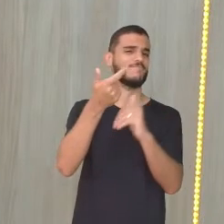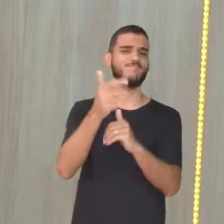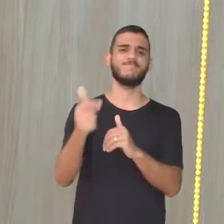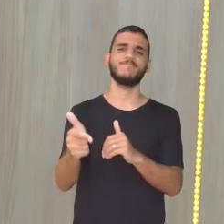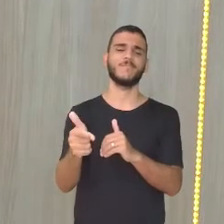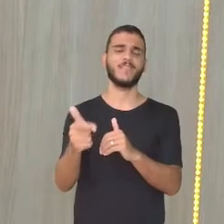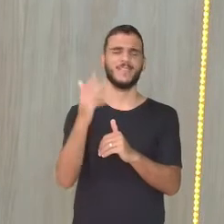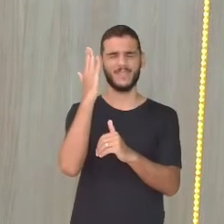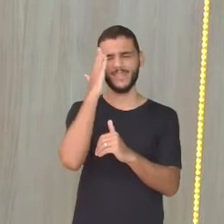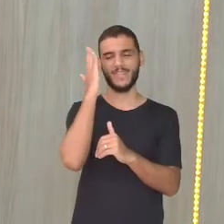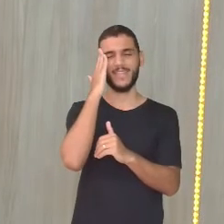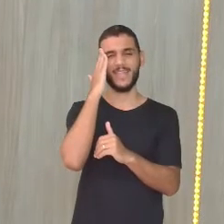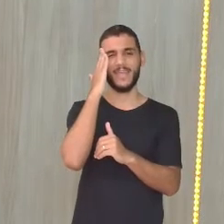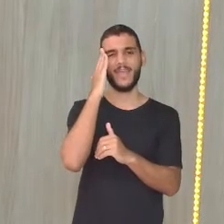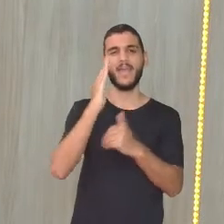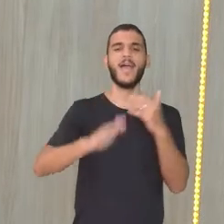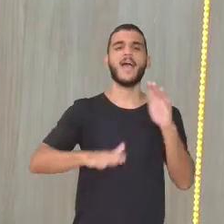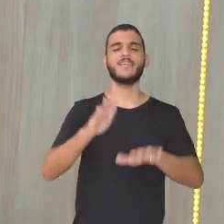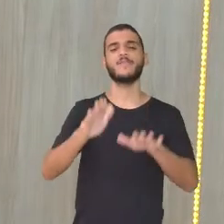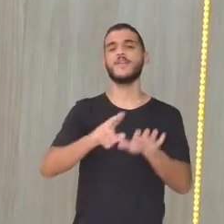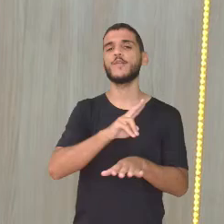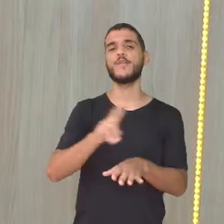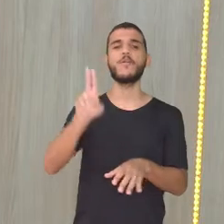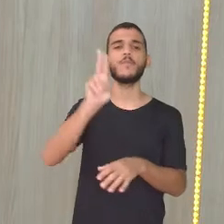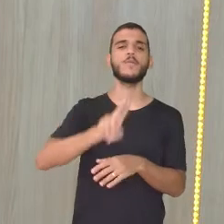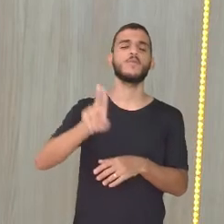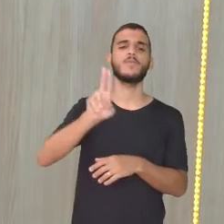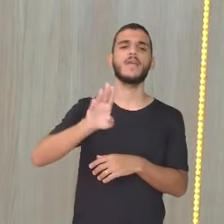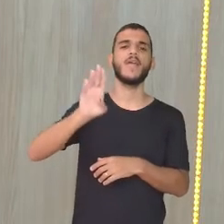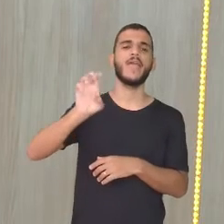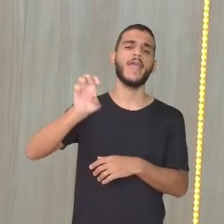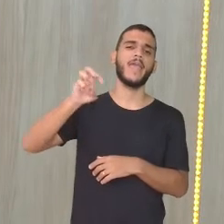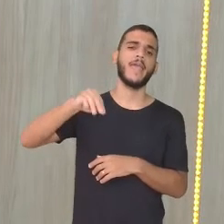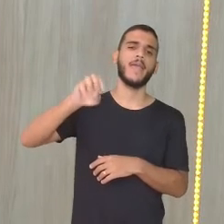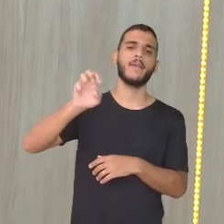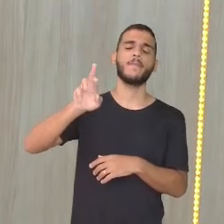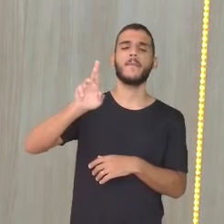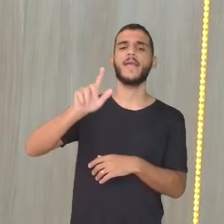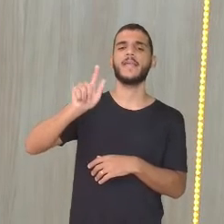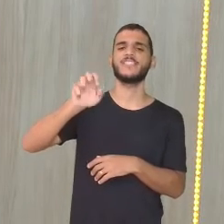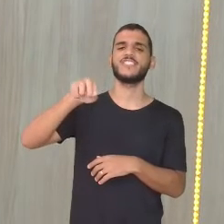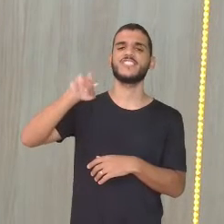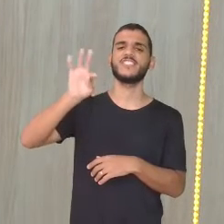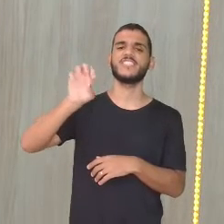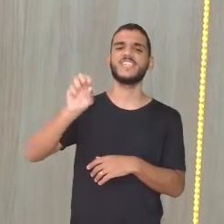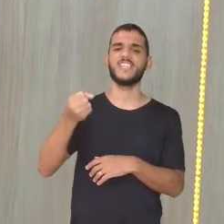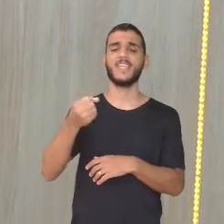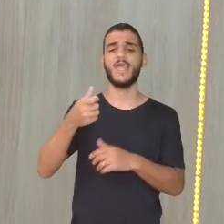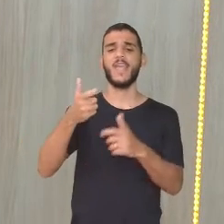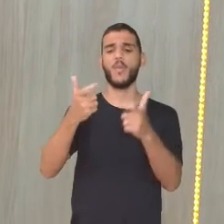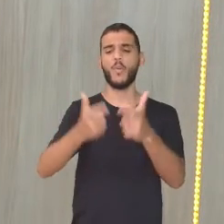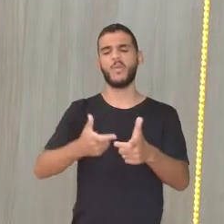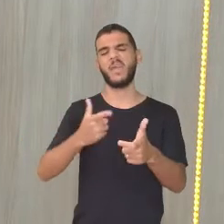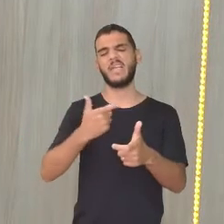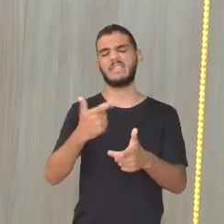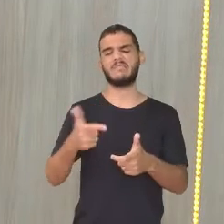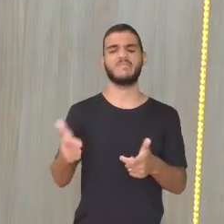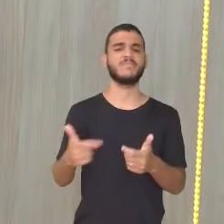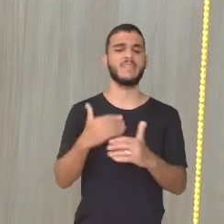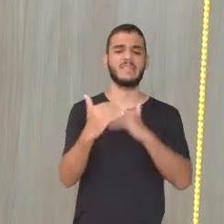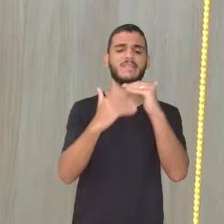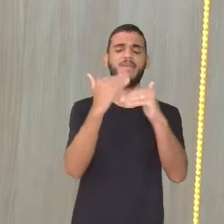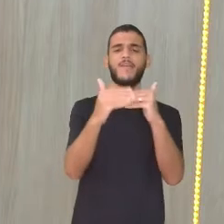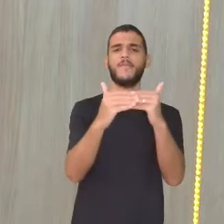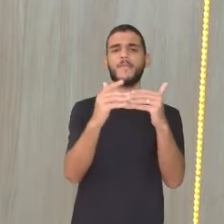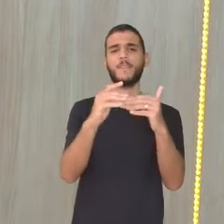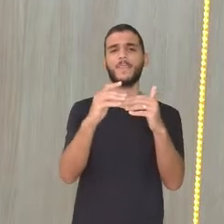Né? É chamado de emergente, mas em alguns lugares tem características de subdesenvolvido. Então, é uma reflexão que a gente vai fazer